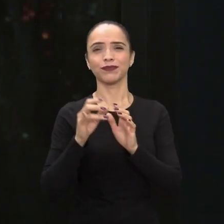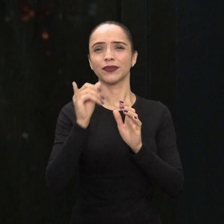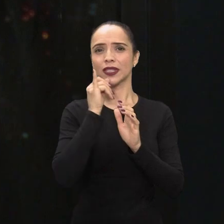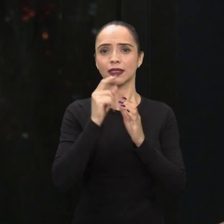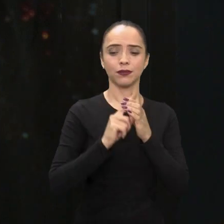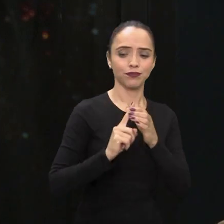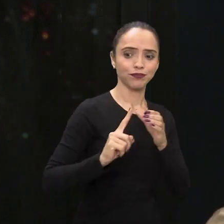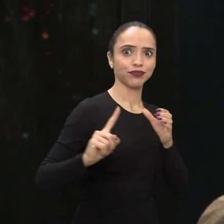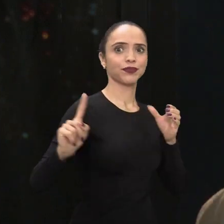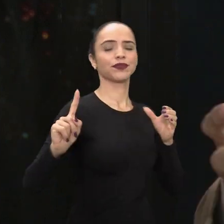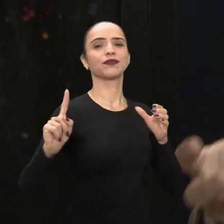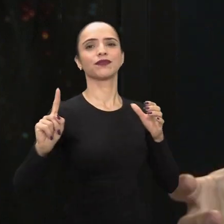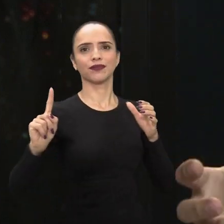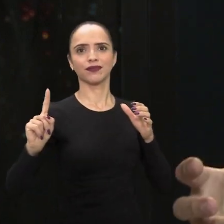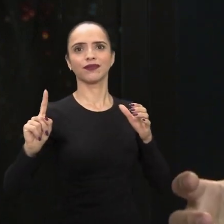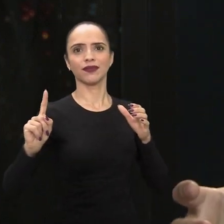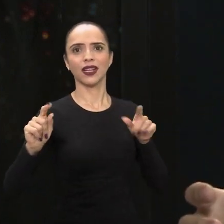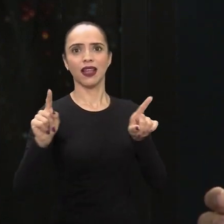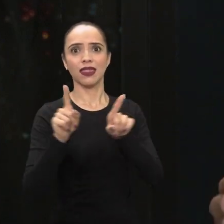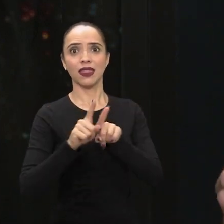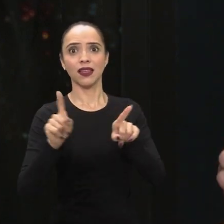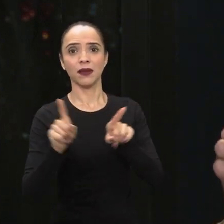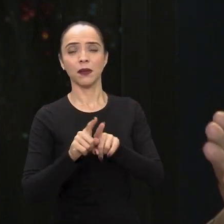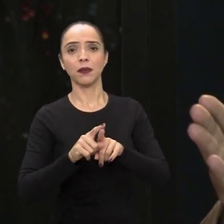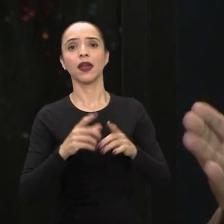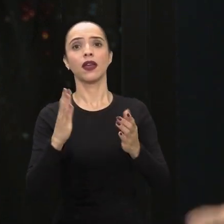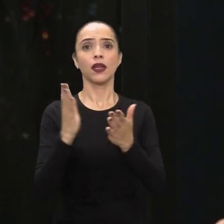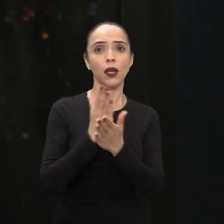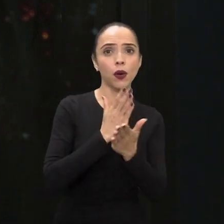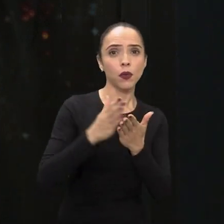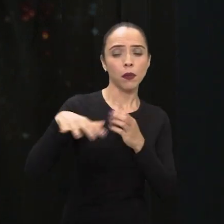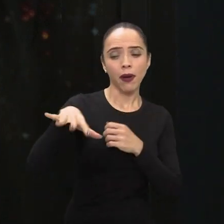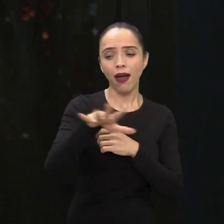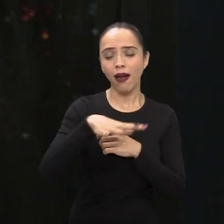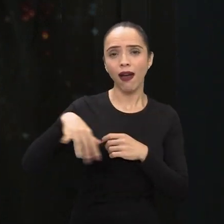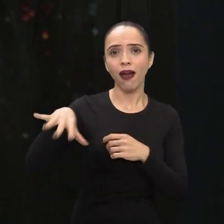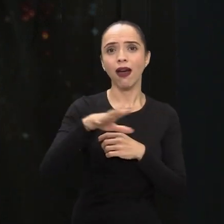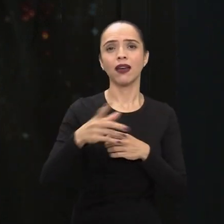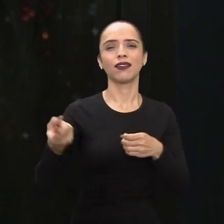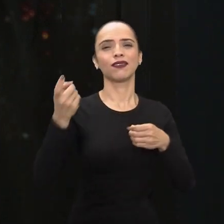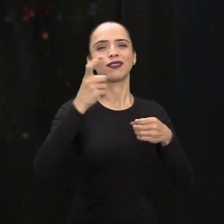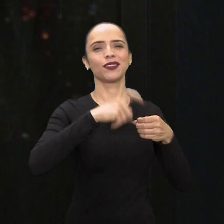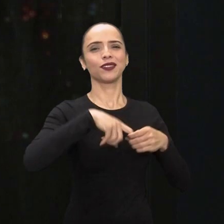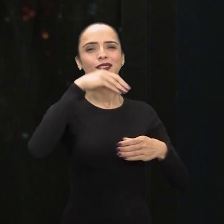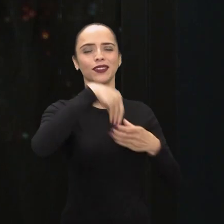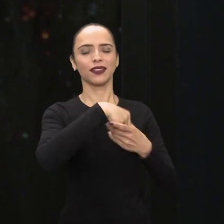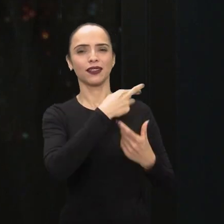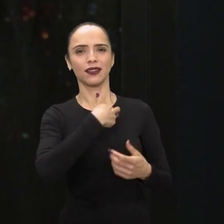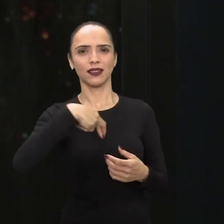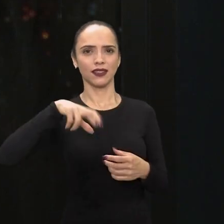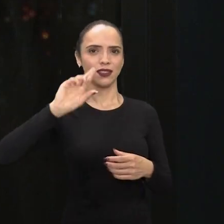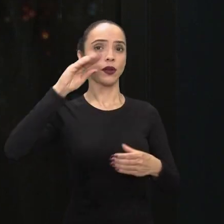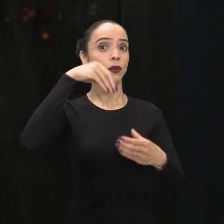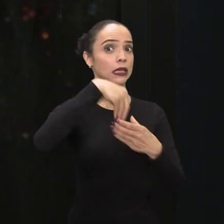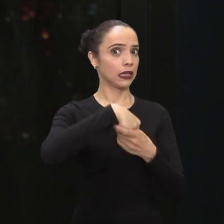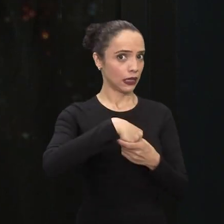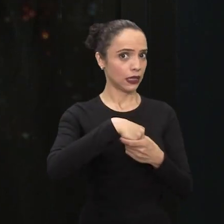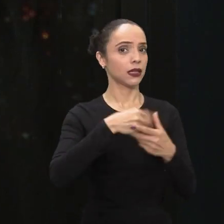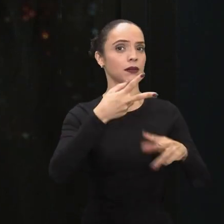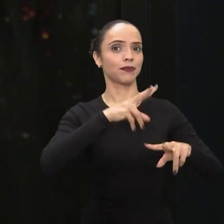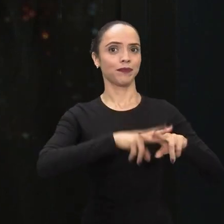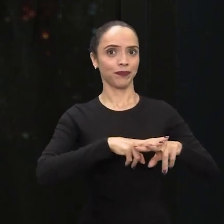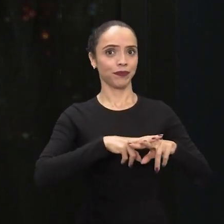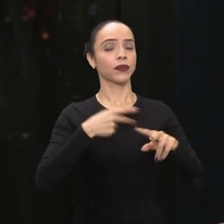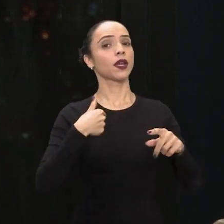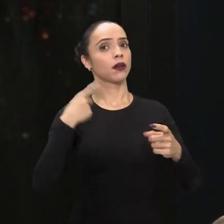prisionais e o retorno de alguns segmentos específicos de algumas matrizes religiosas né para os presentes o que nos